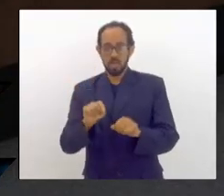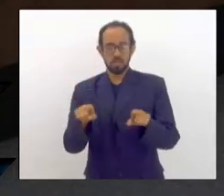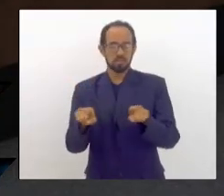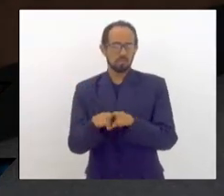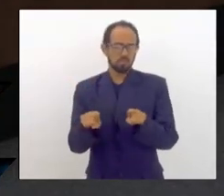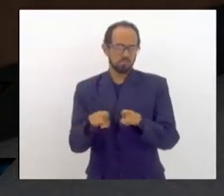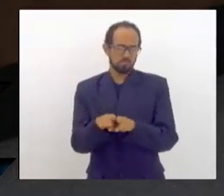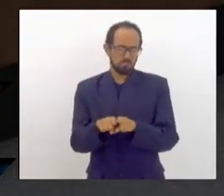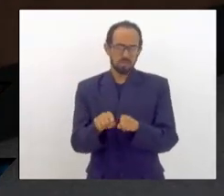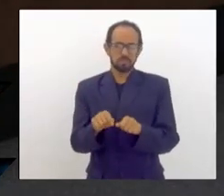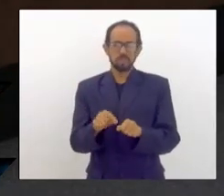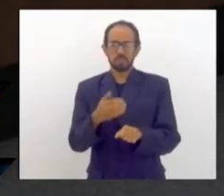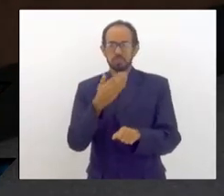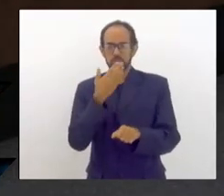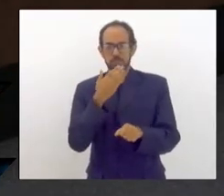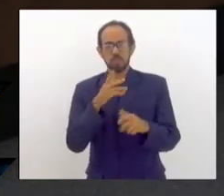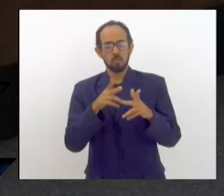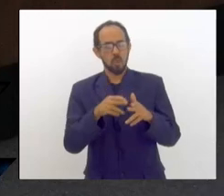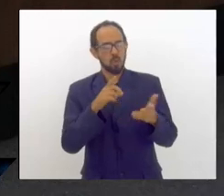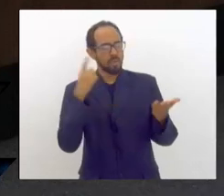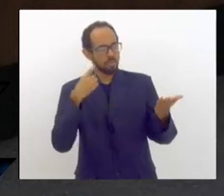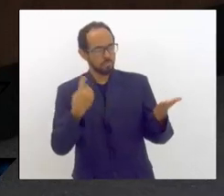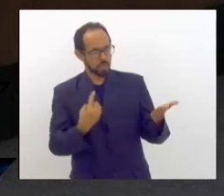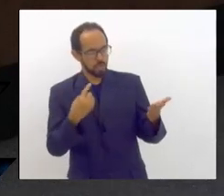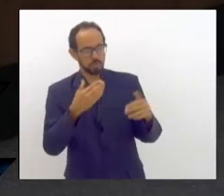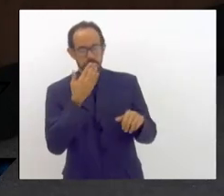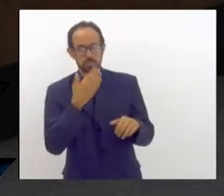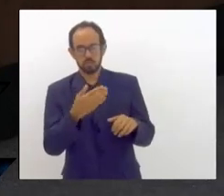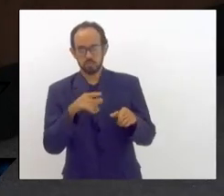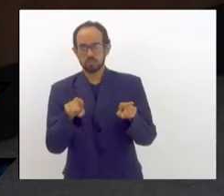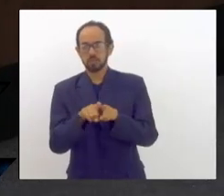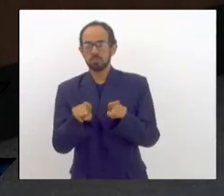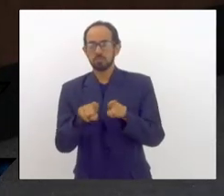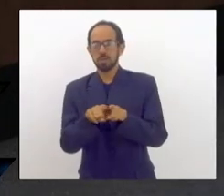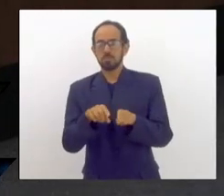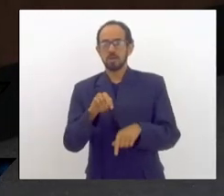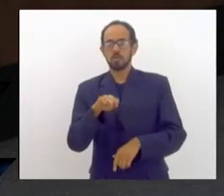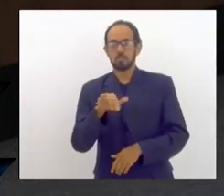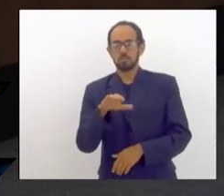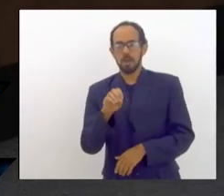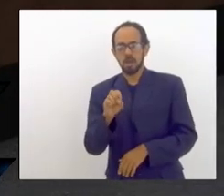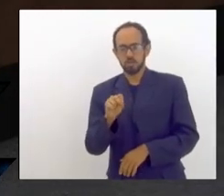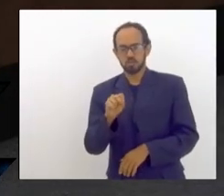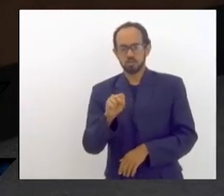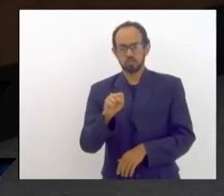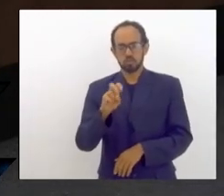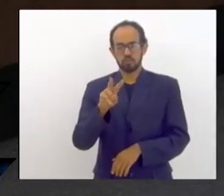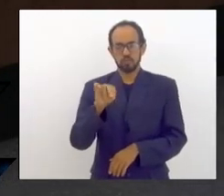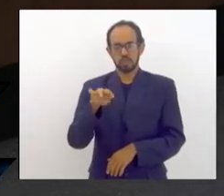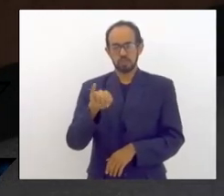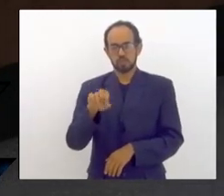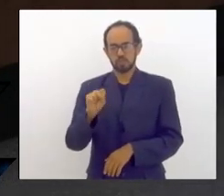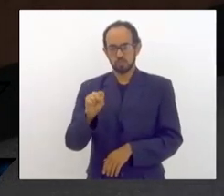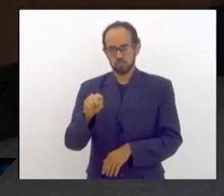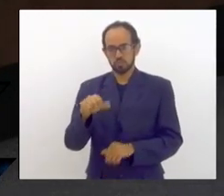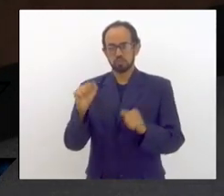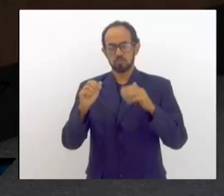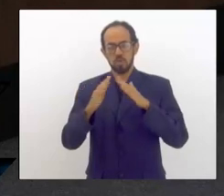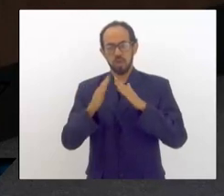o apelo para que as CPIs sejam instaladas. Está aqui o deputado Marcos Vinícius Nescau, que esteve o relator da CPI,